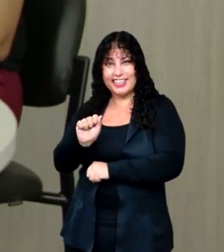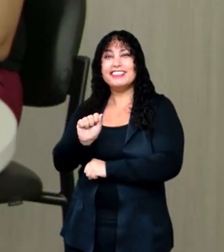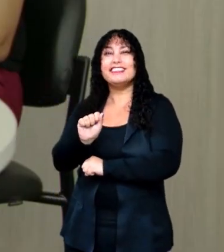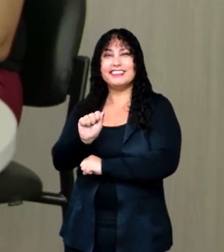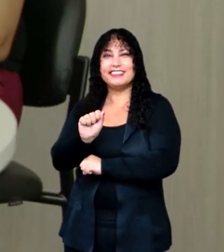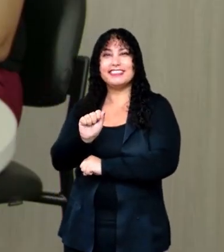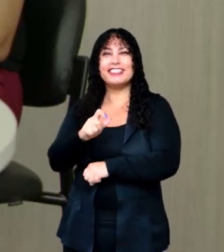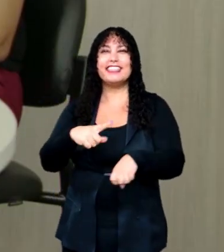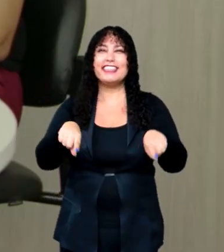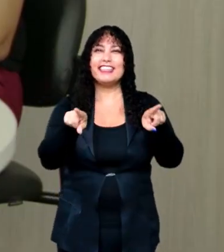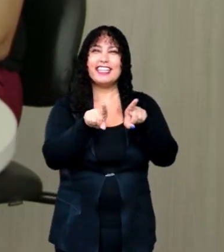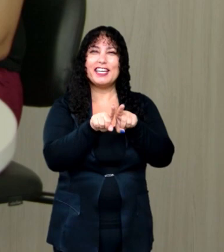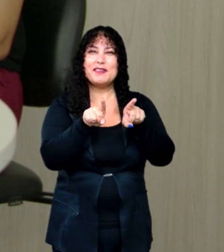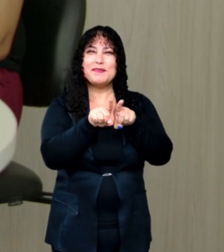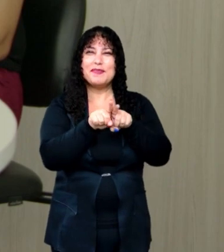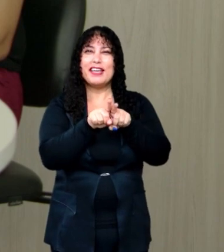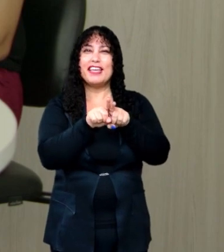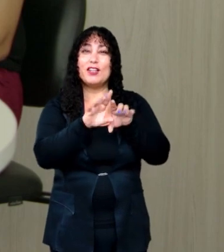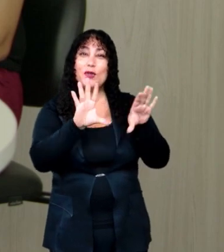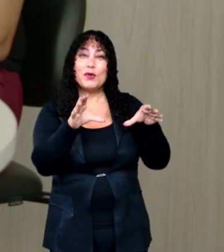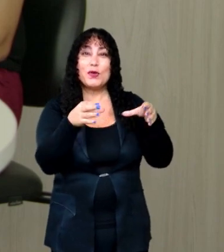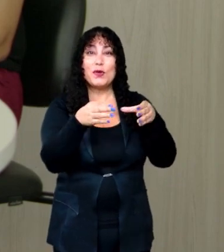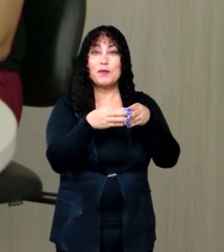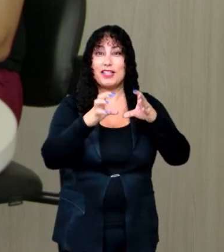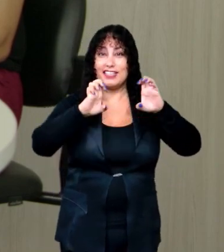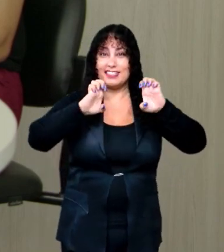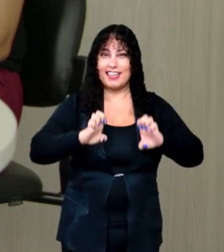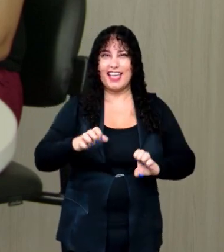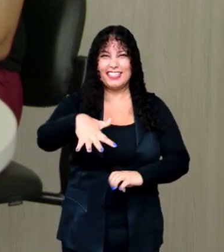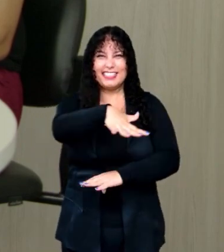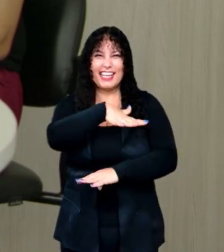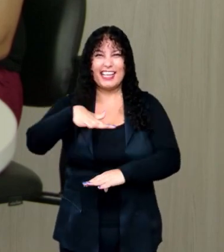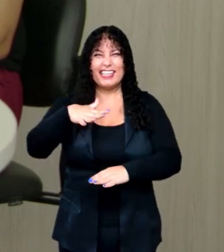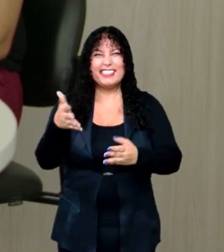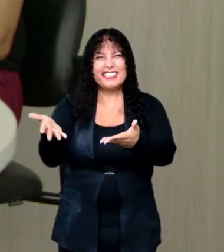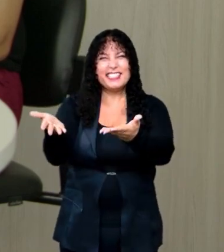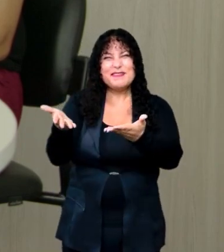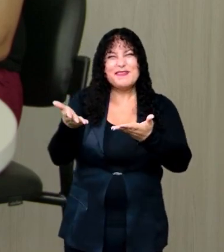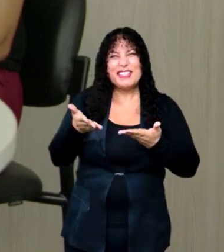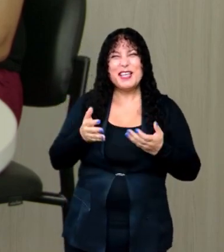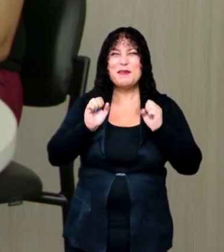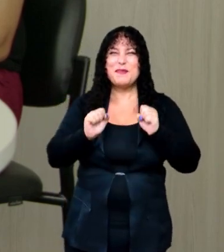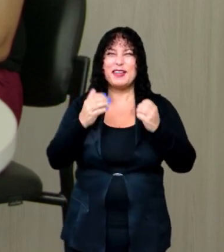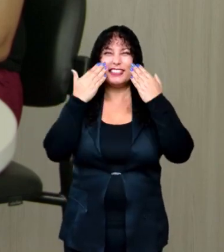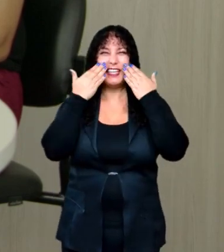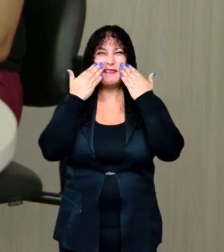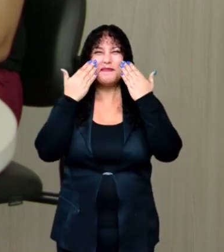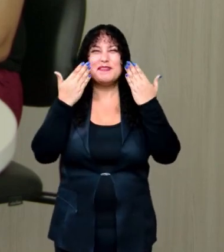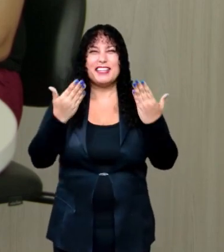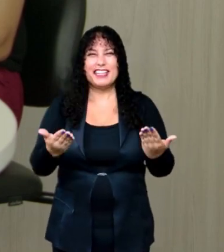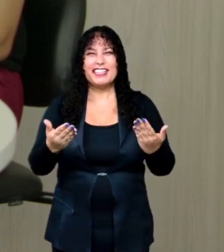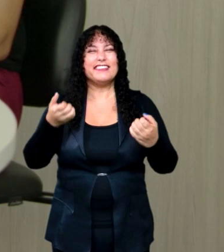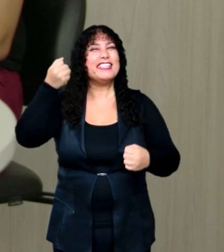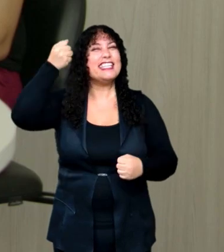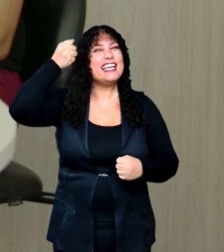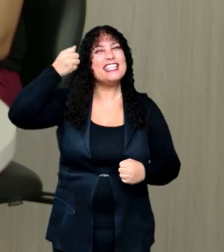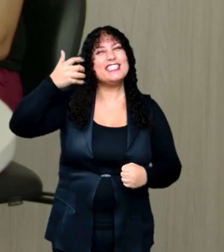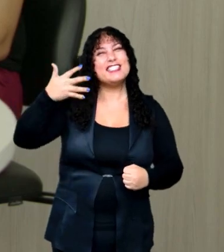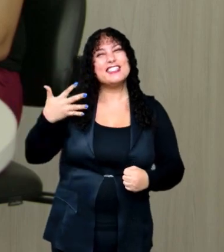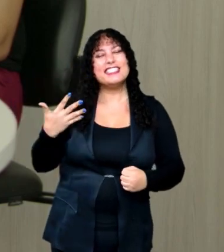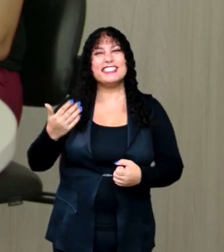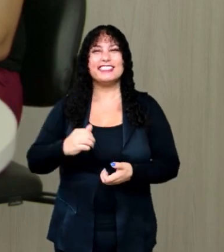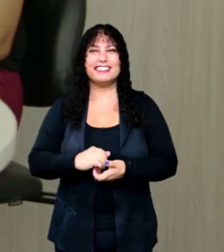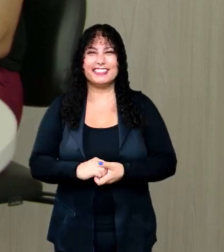que também é do Comitê de Ética dessa área, né? Muito bem-vinda, pode se apresentar, fazer sua